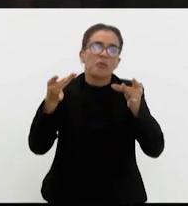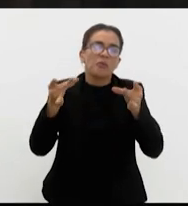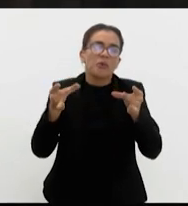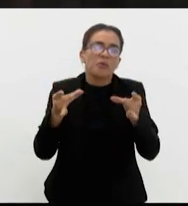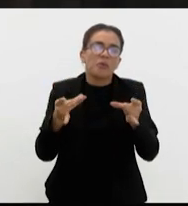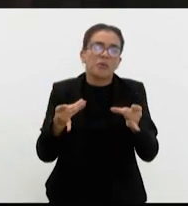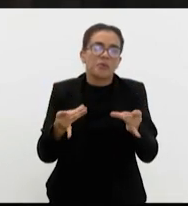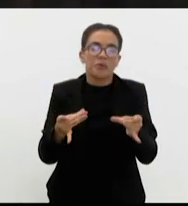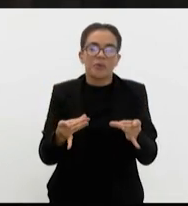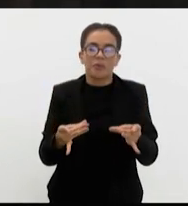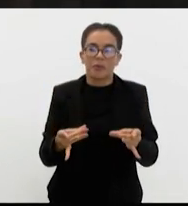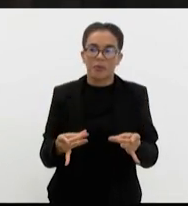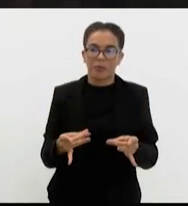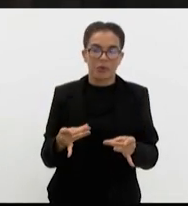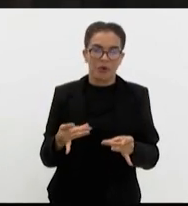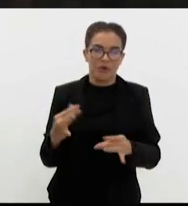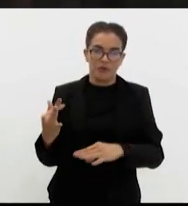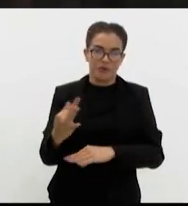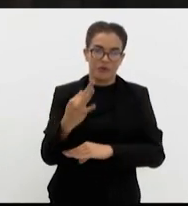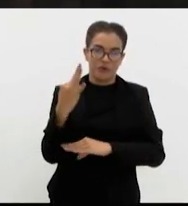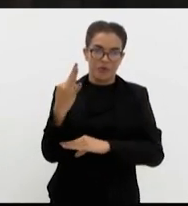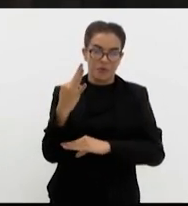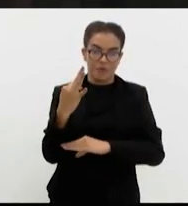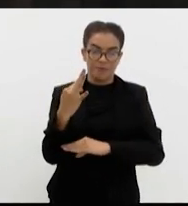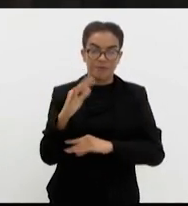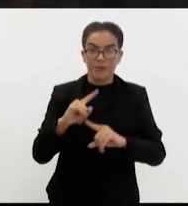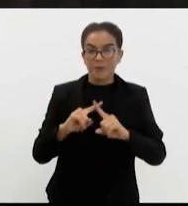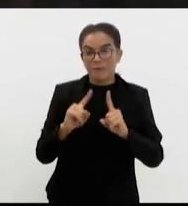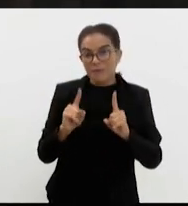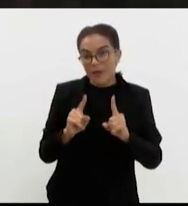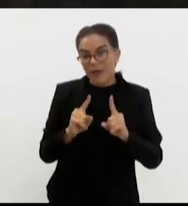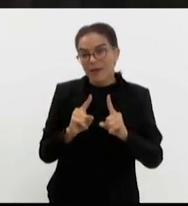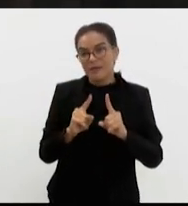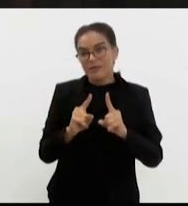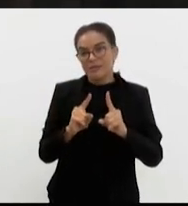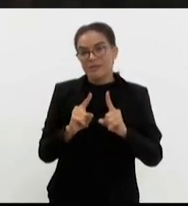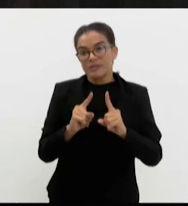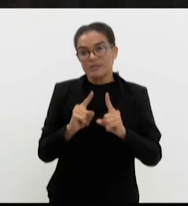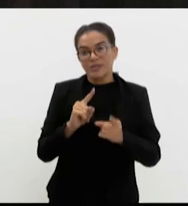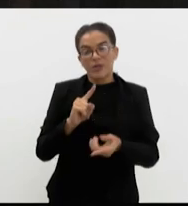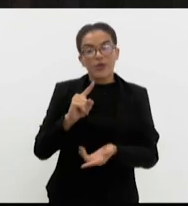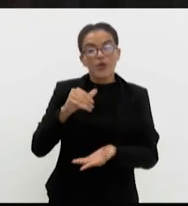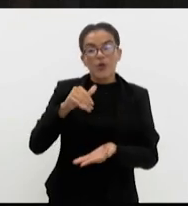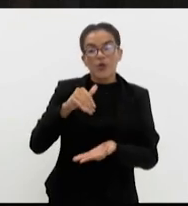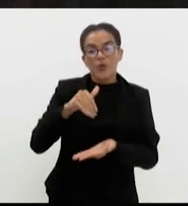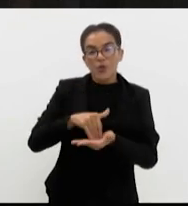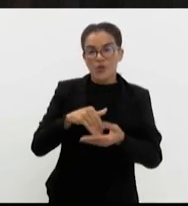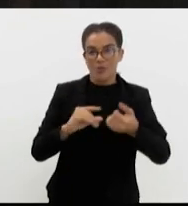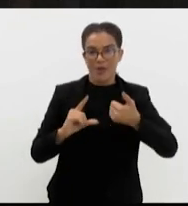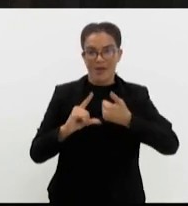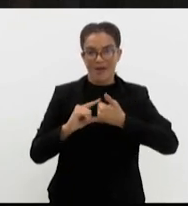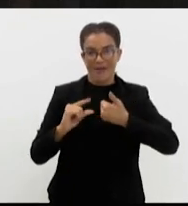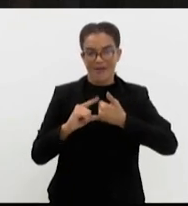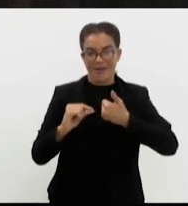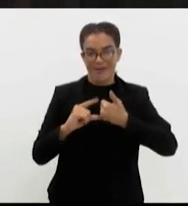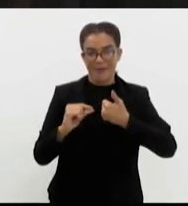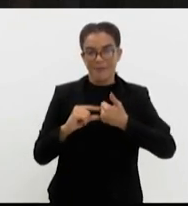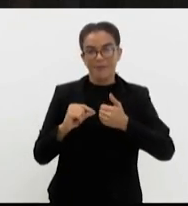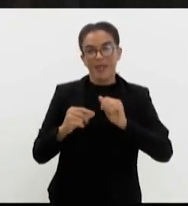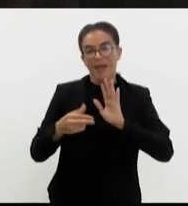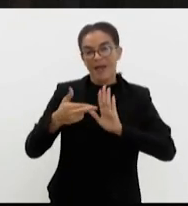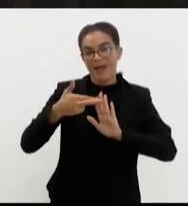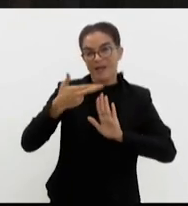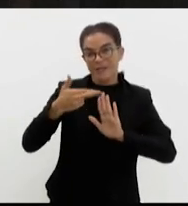méritos formais mas só no último artigo esta resolução